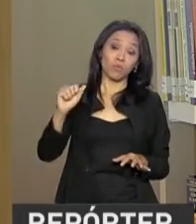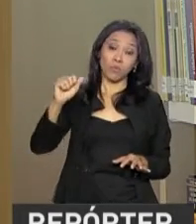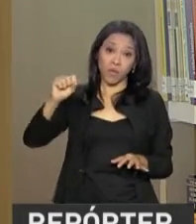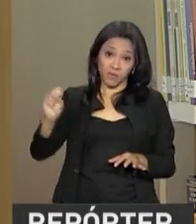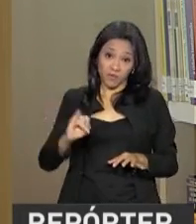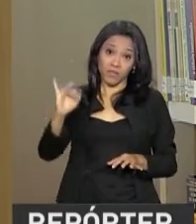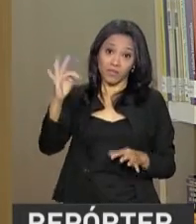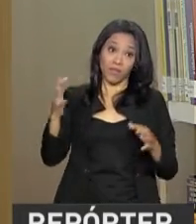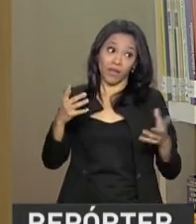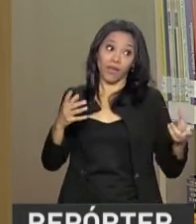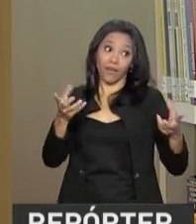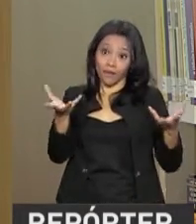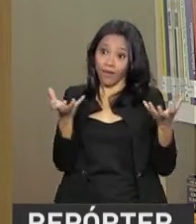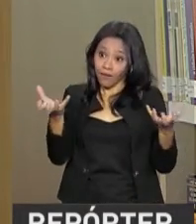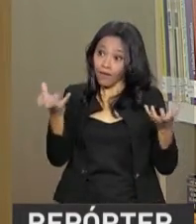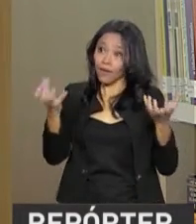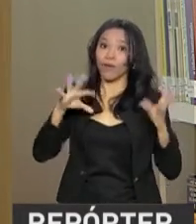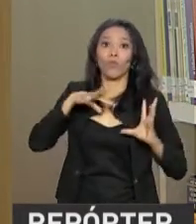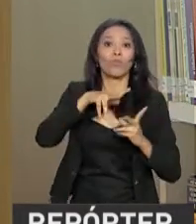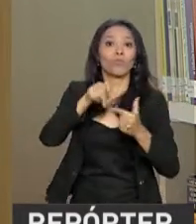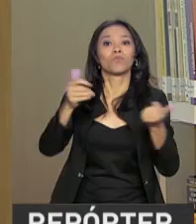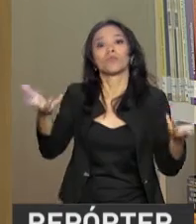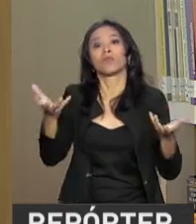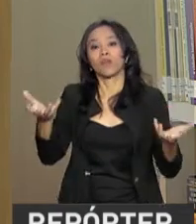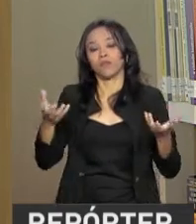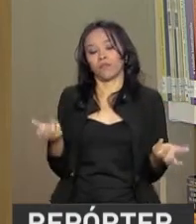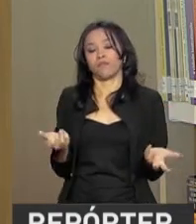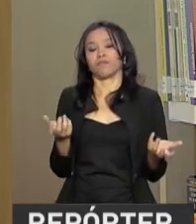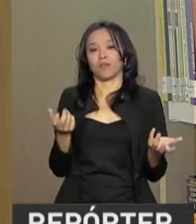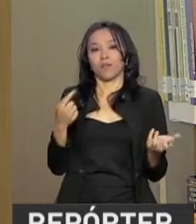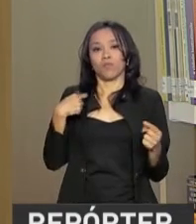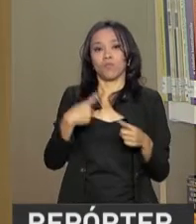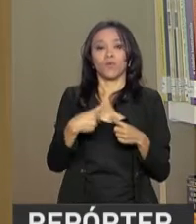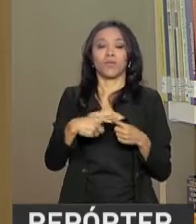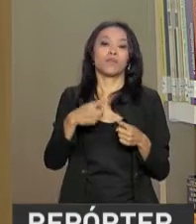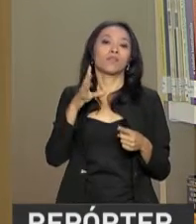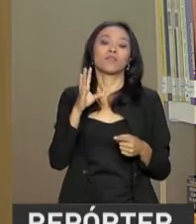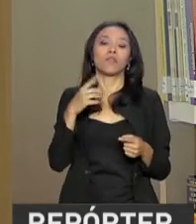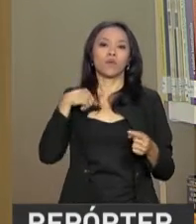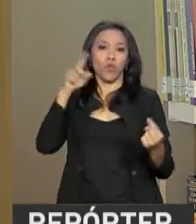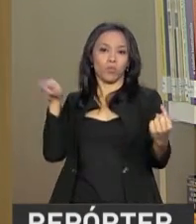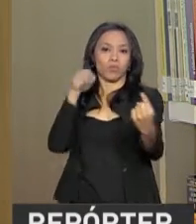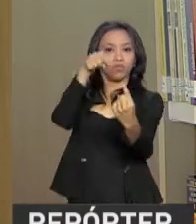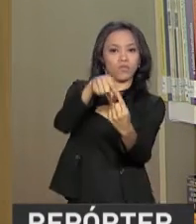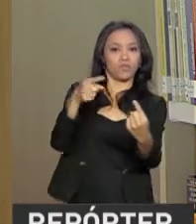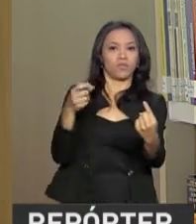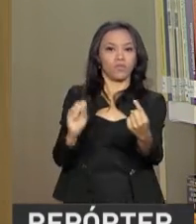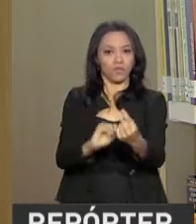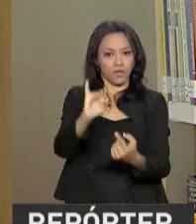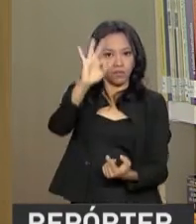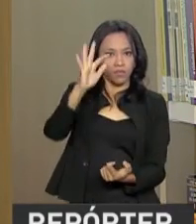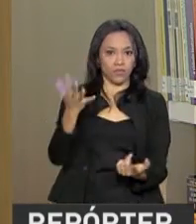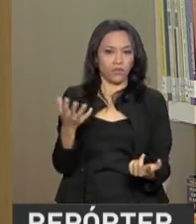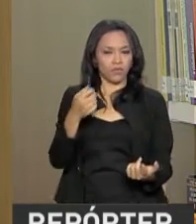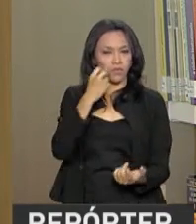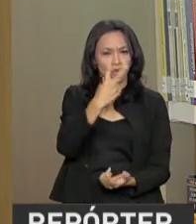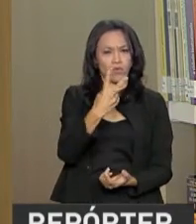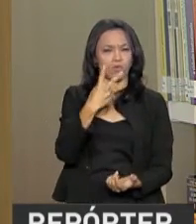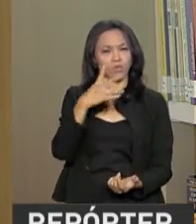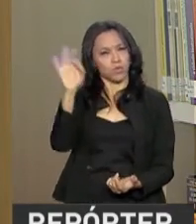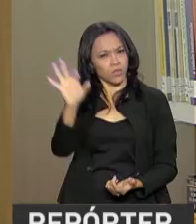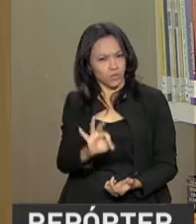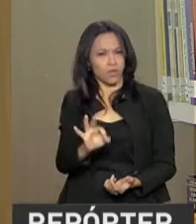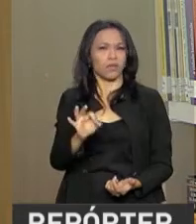é o que todos perseguem. No mundo inteiro se estabelece uma taxa, uma meta de inflação em torno de